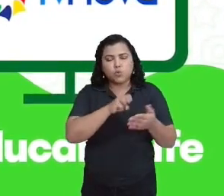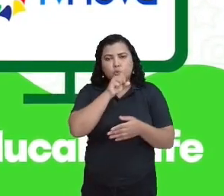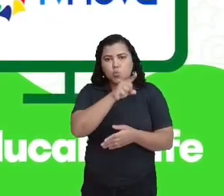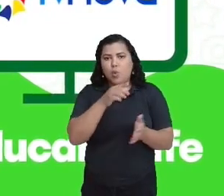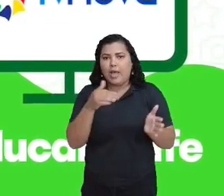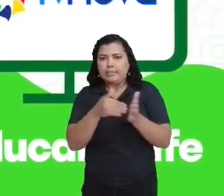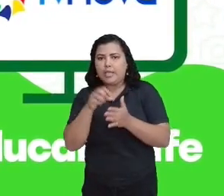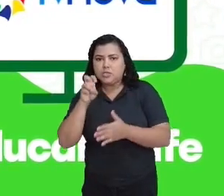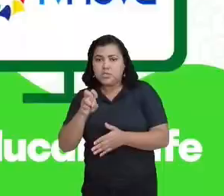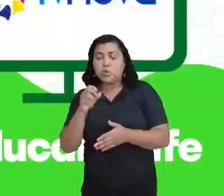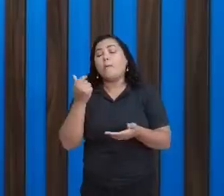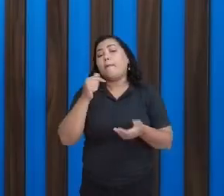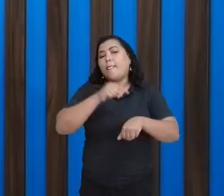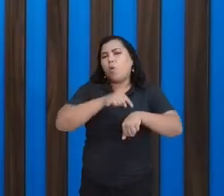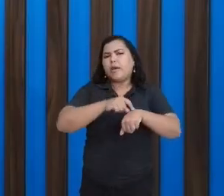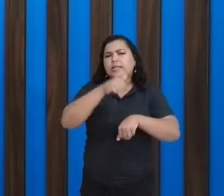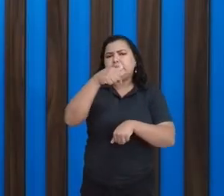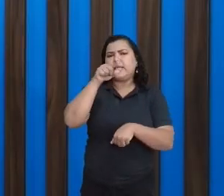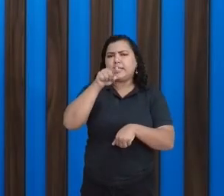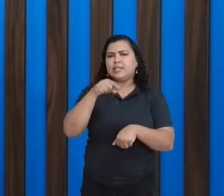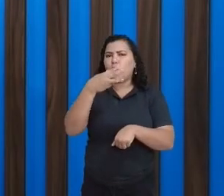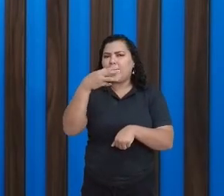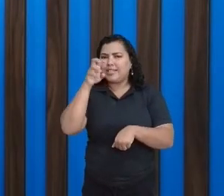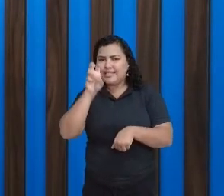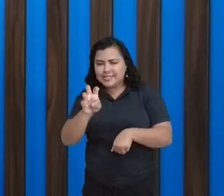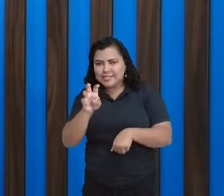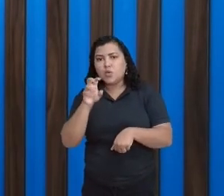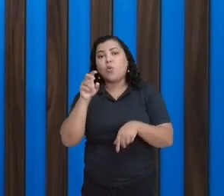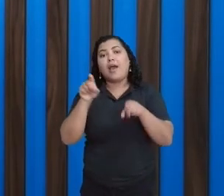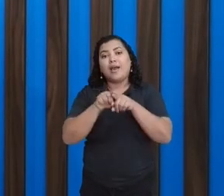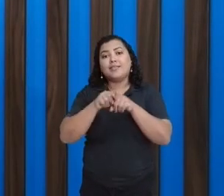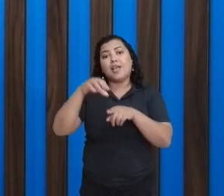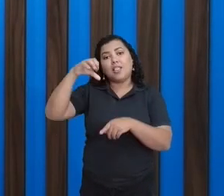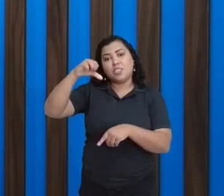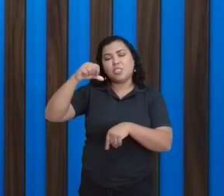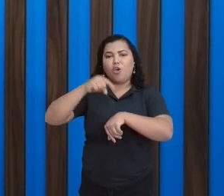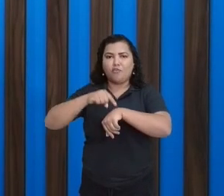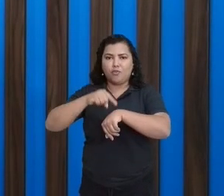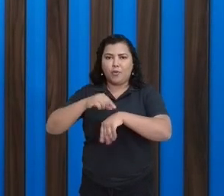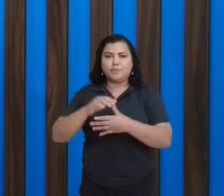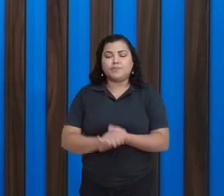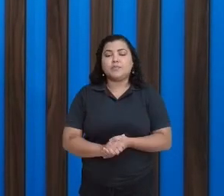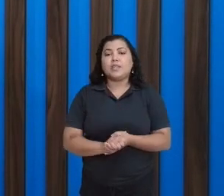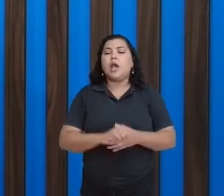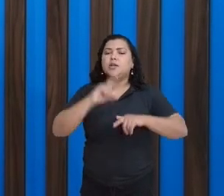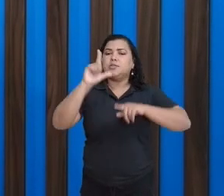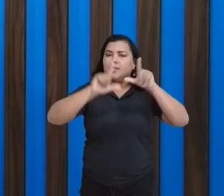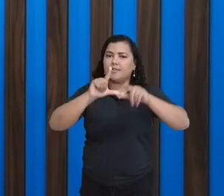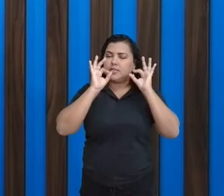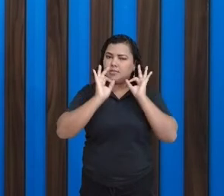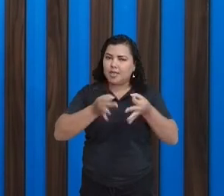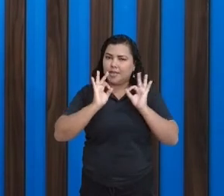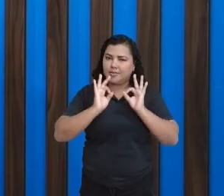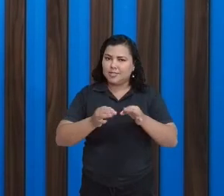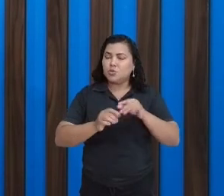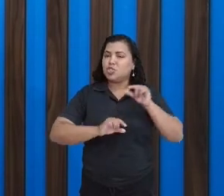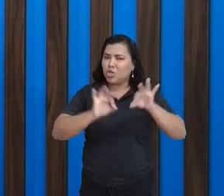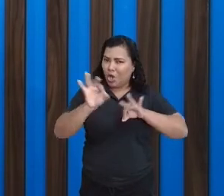noite até as 9 horas. Anotem tudo direitinho, os canais e horários das aulas de vocês, e se programem para as